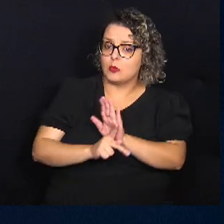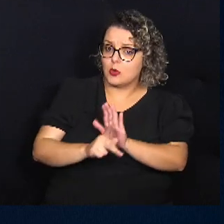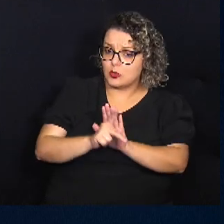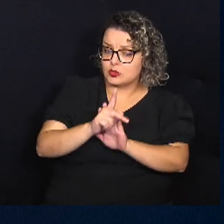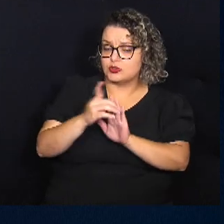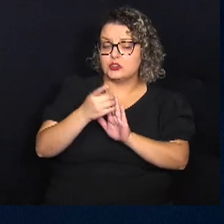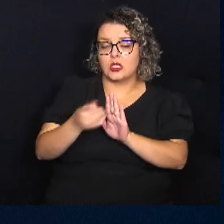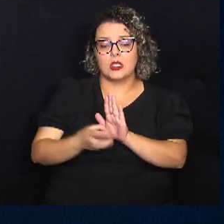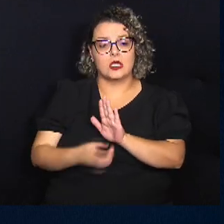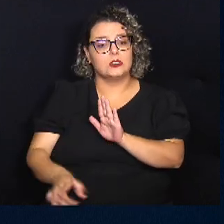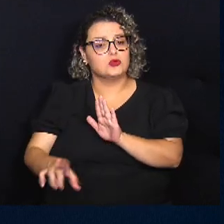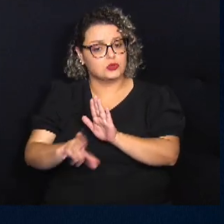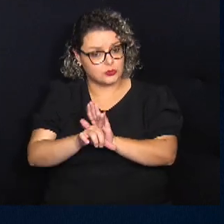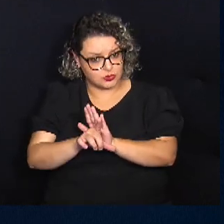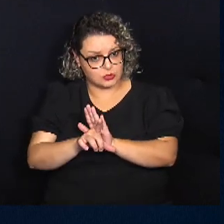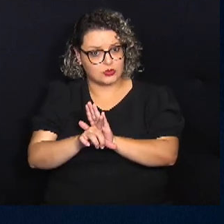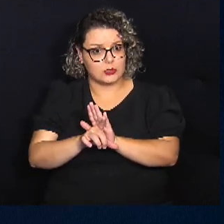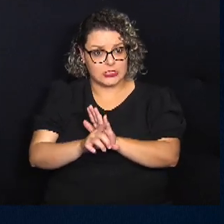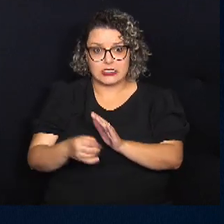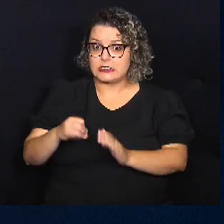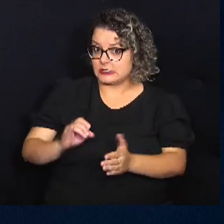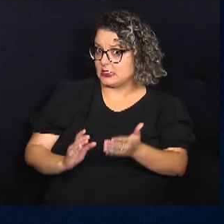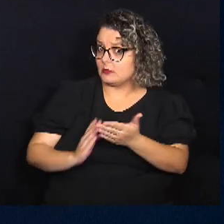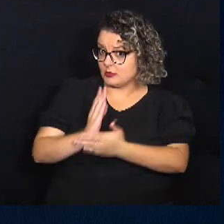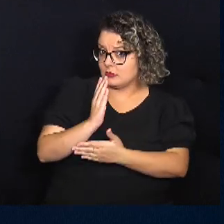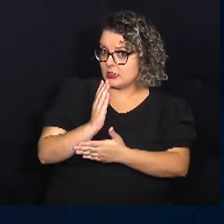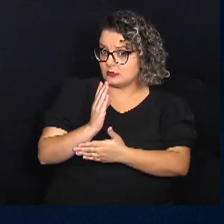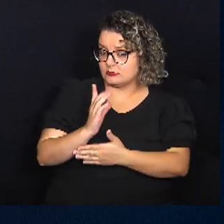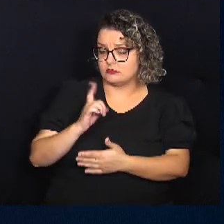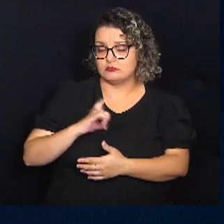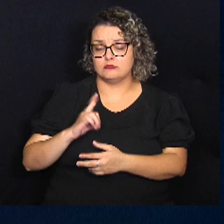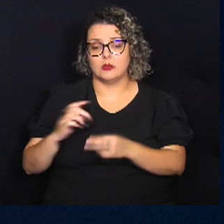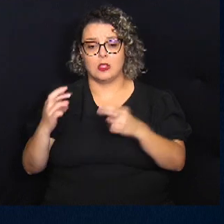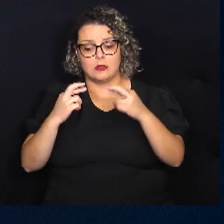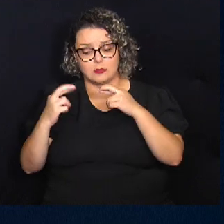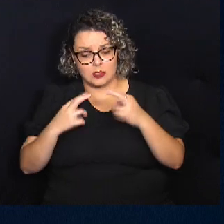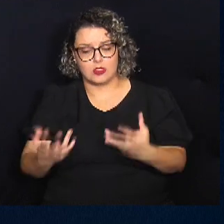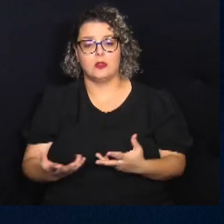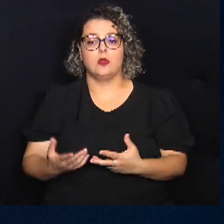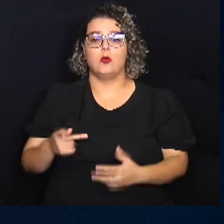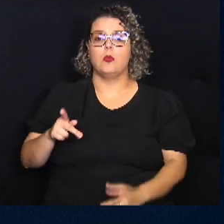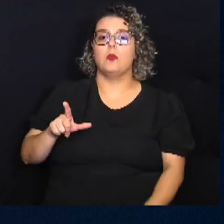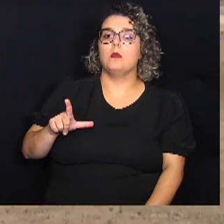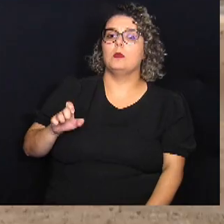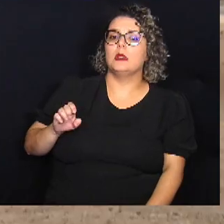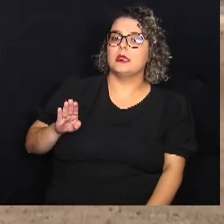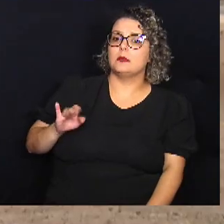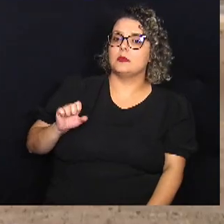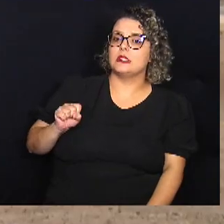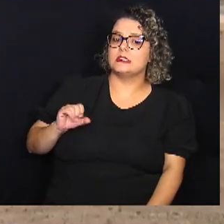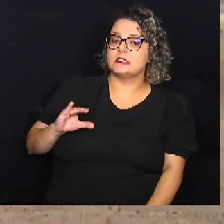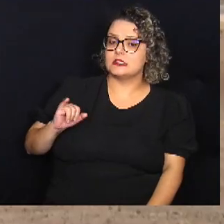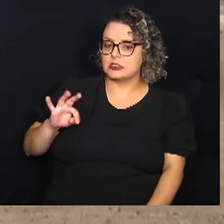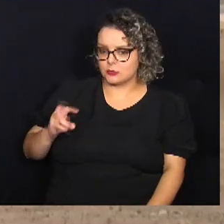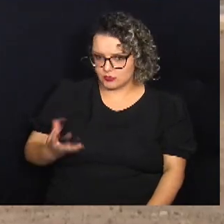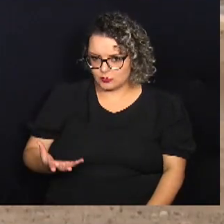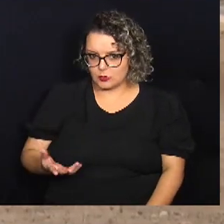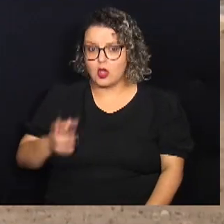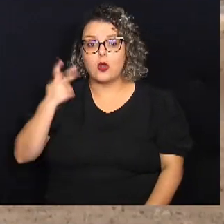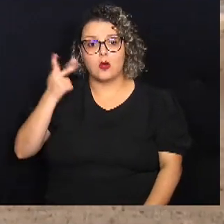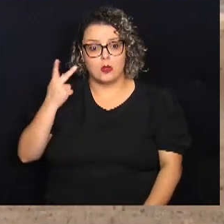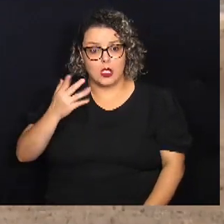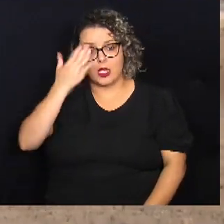decretos legislativos que, se aprovados, prevêem a realização de um plebiscito na cidade. O parlamentar acredita que,